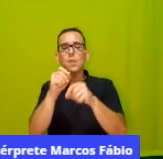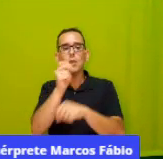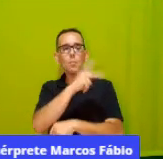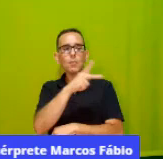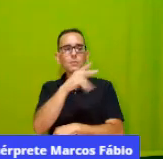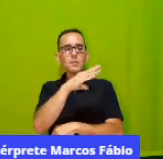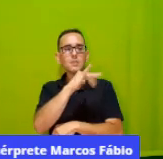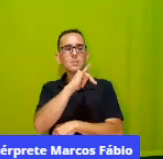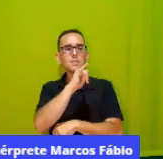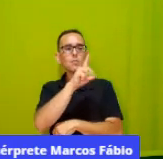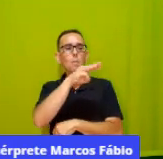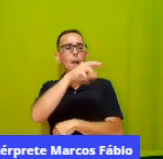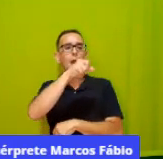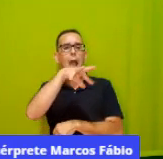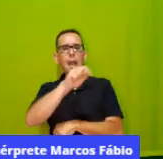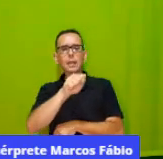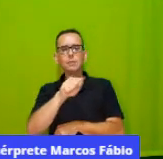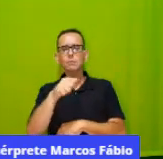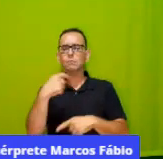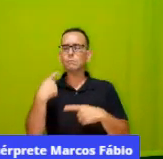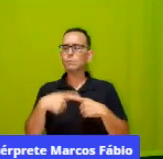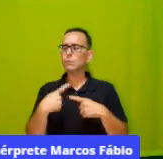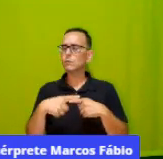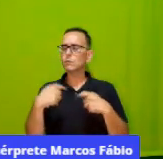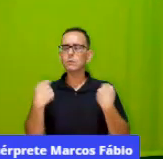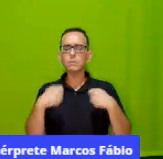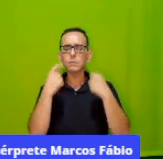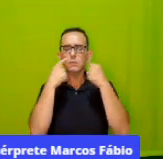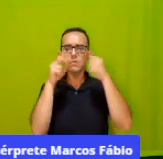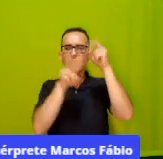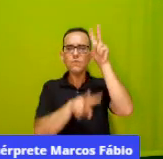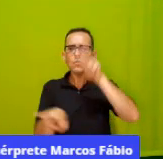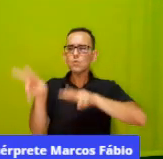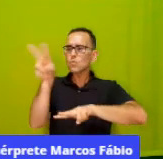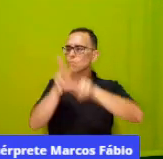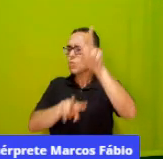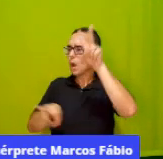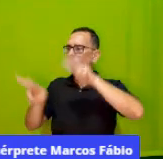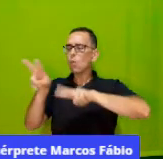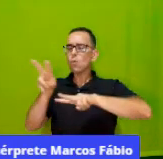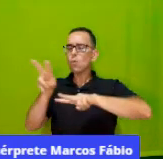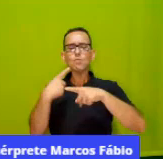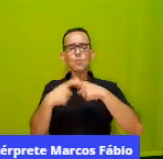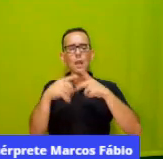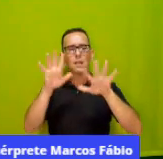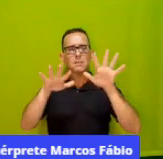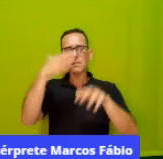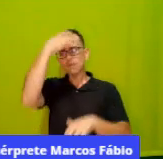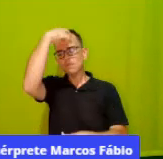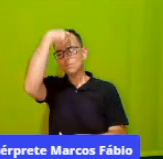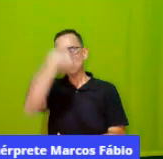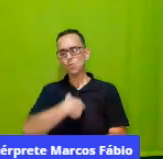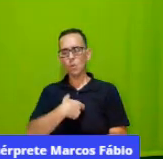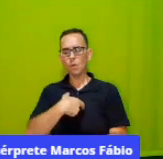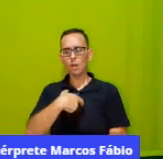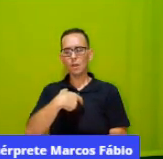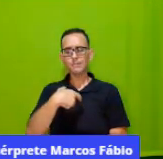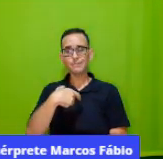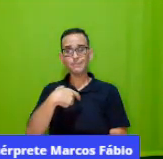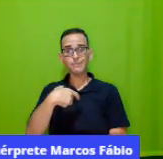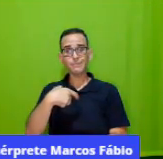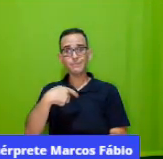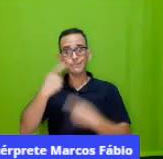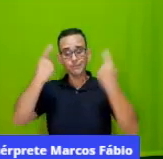Quer falar alguma coisa? Só complementando o que a Silmara está falando, que por que a gente está falando de pistas